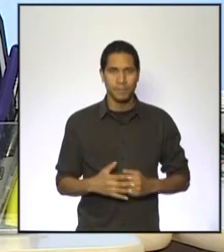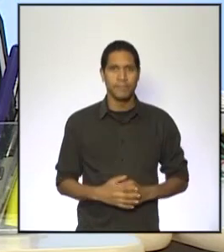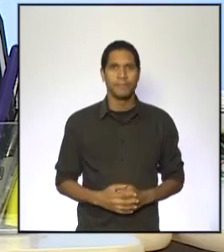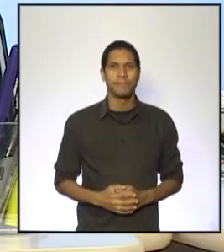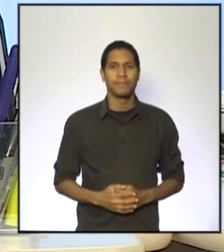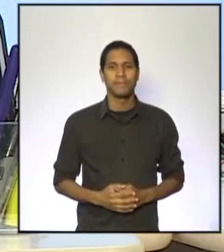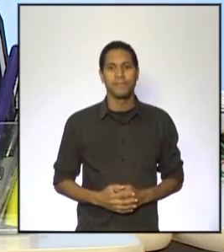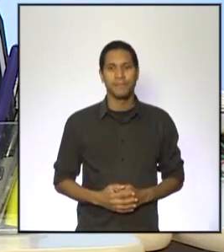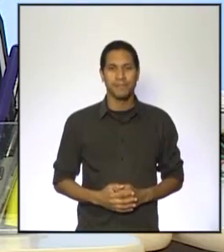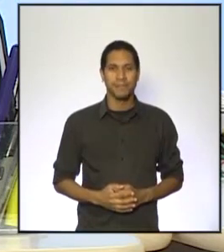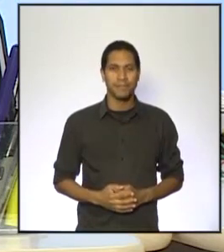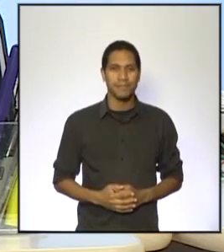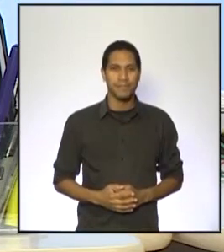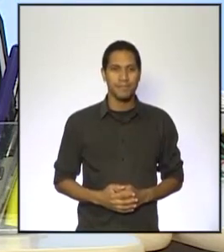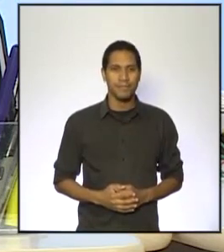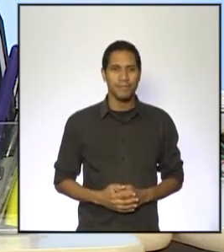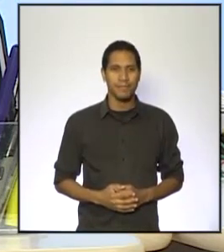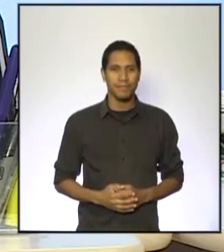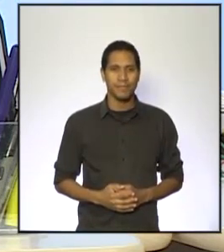dúvida.